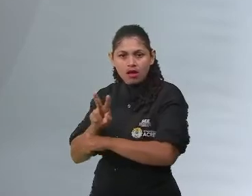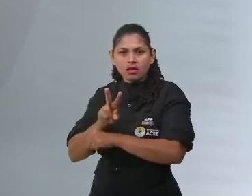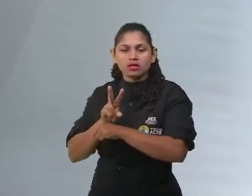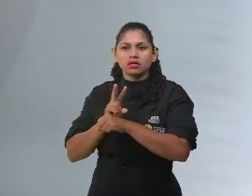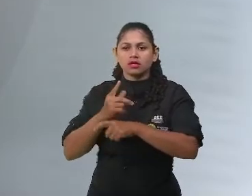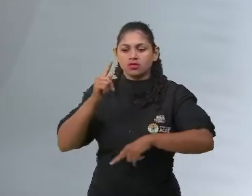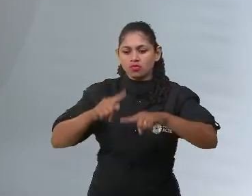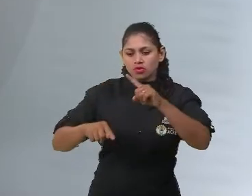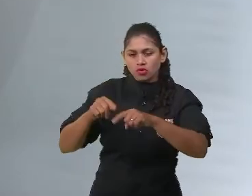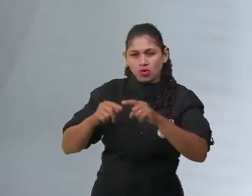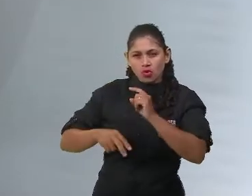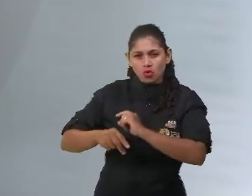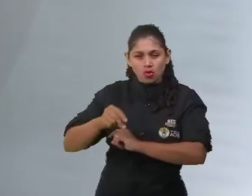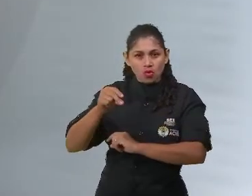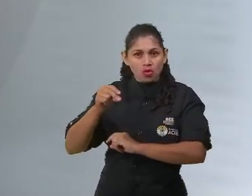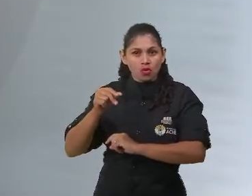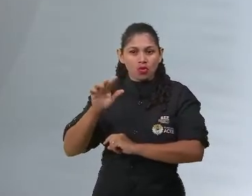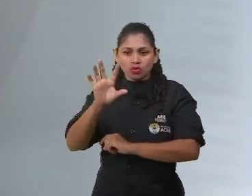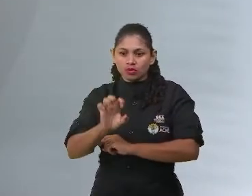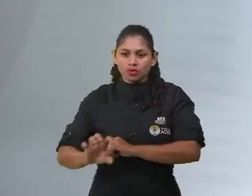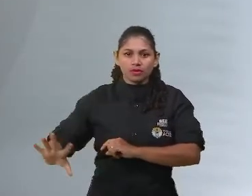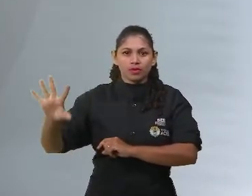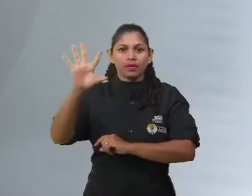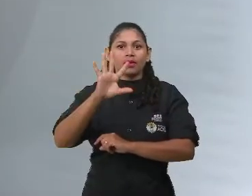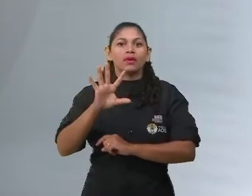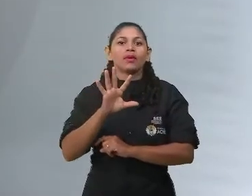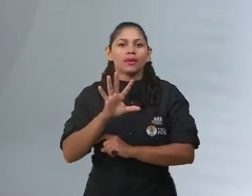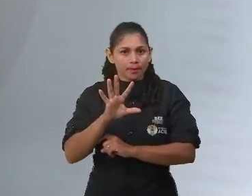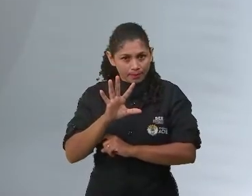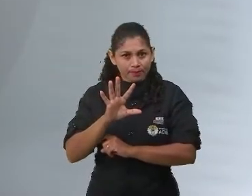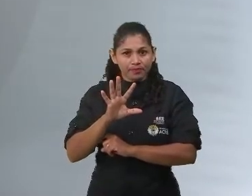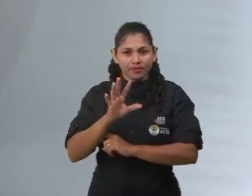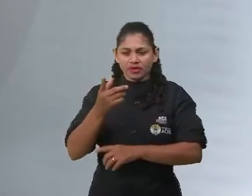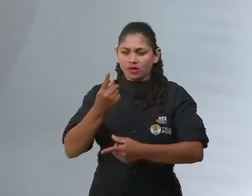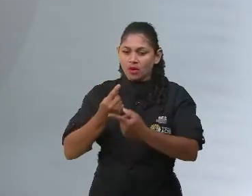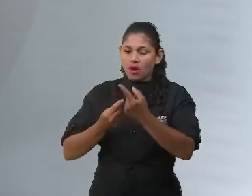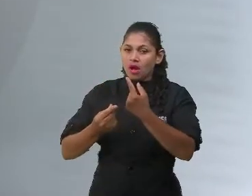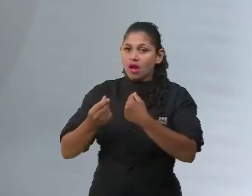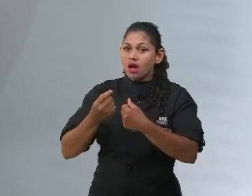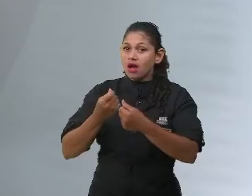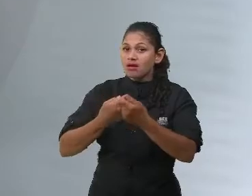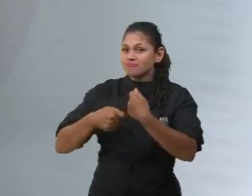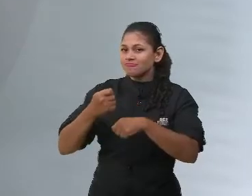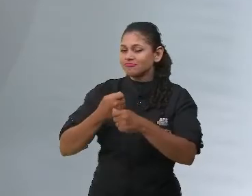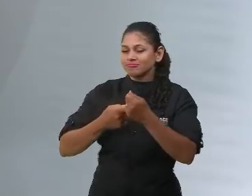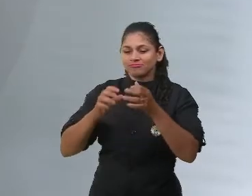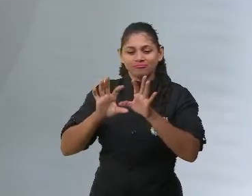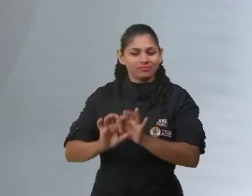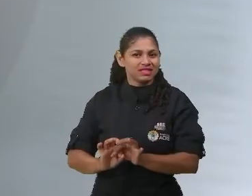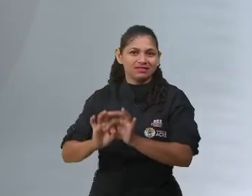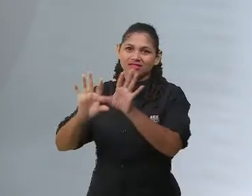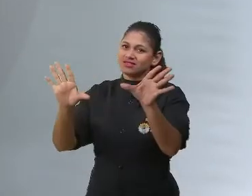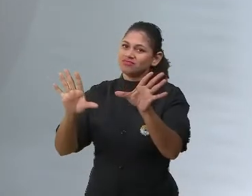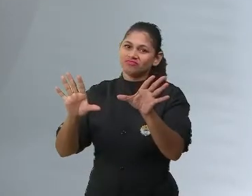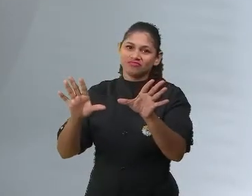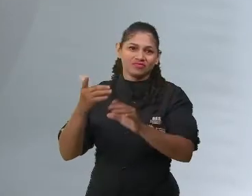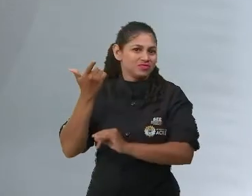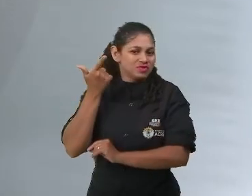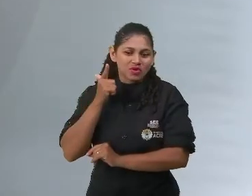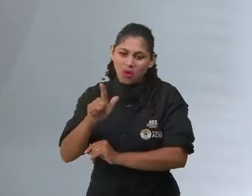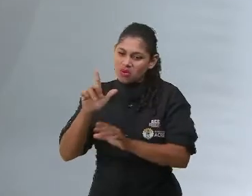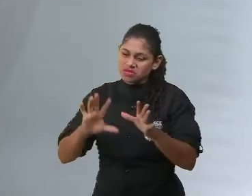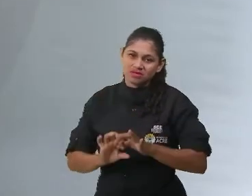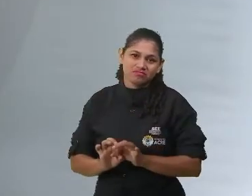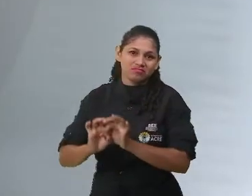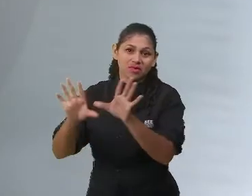estrangeiros, estabelecendo taxas e normas. Então, a economia ela não era liberal, ela não conseguia ter liberdade, porque o